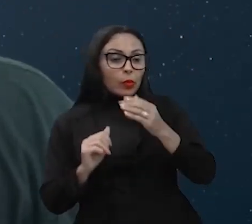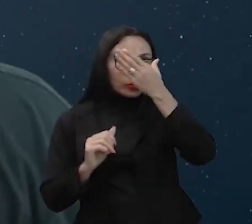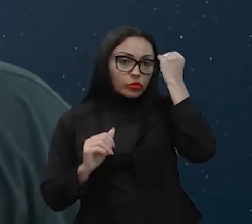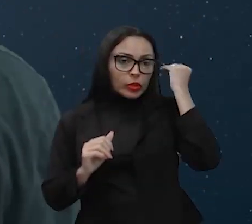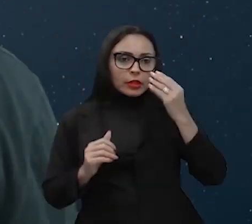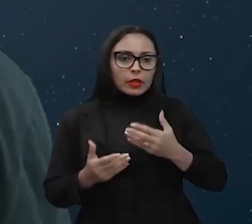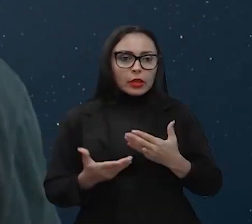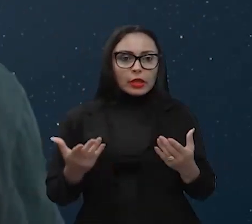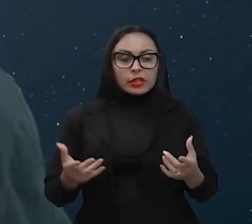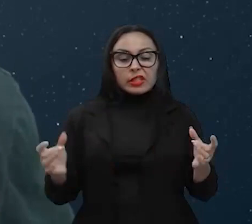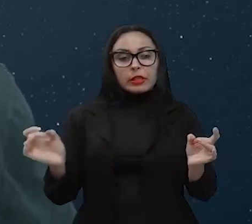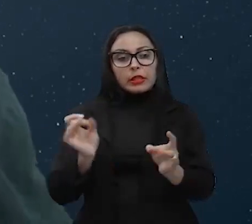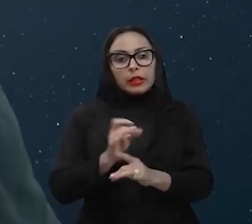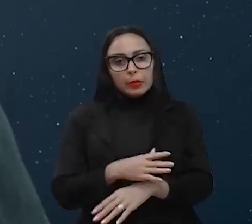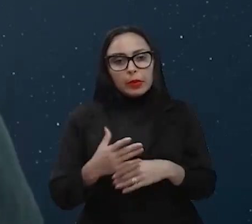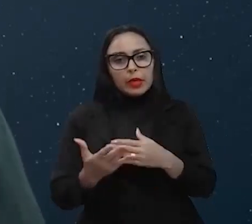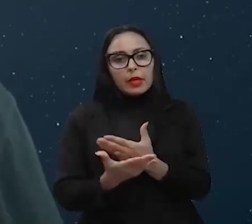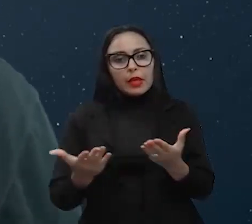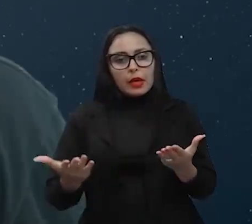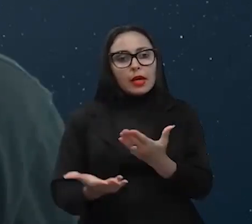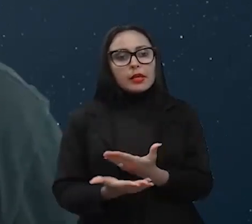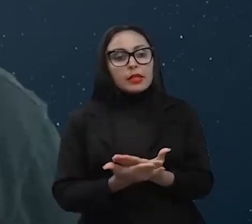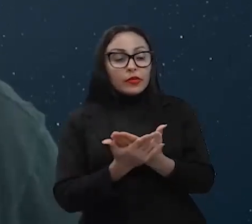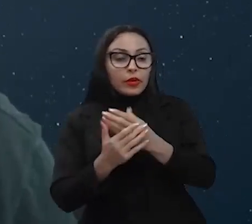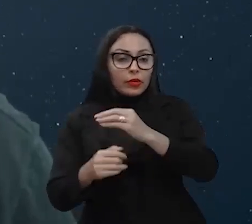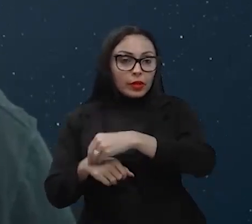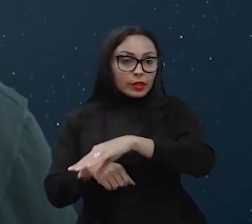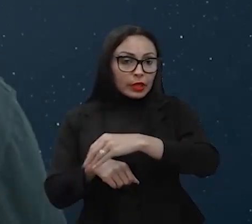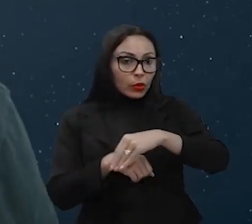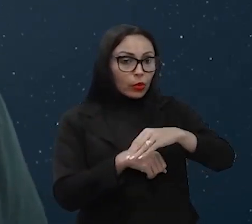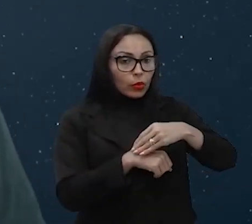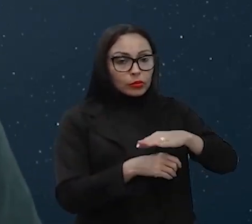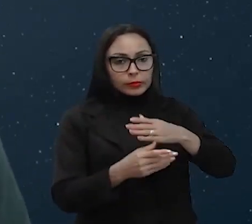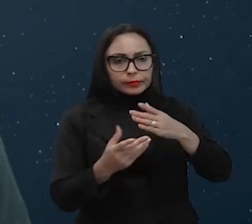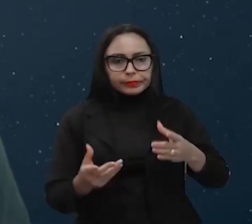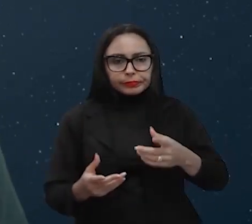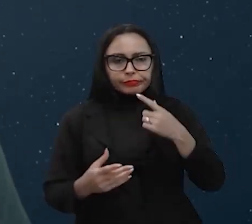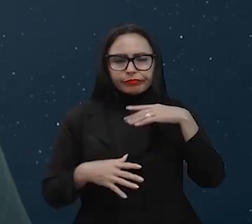gente fecha essas dicas de fisiologia. Guardem o que eu